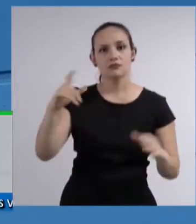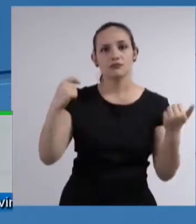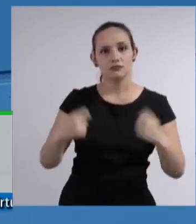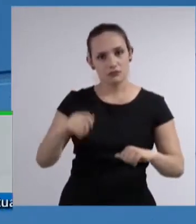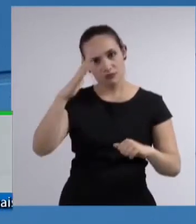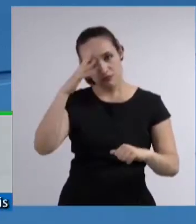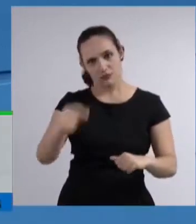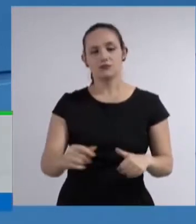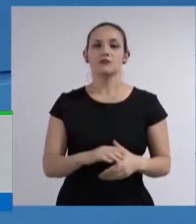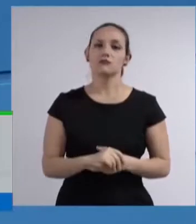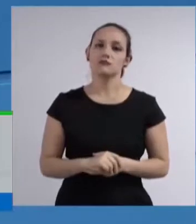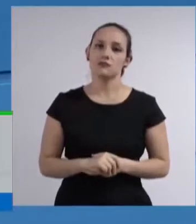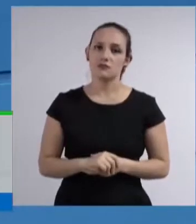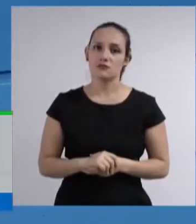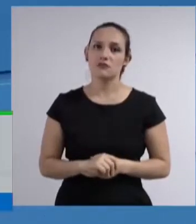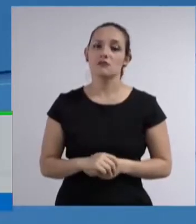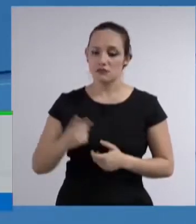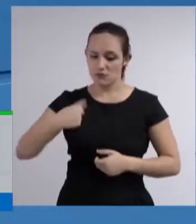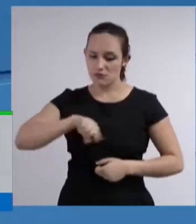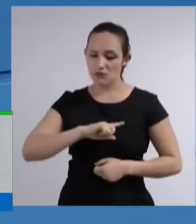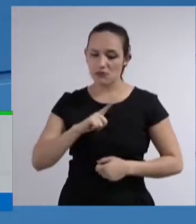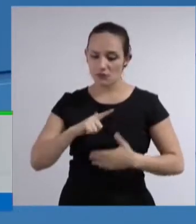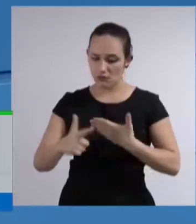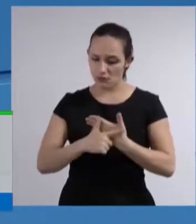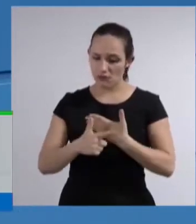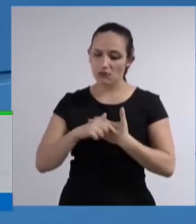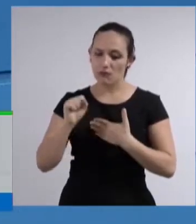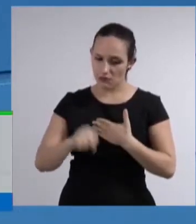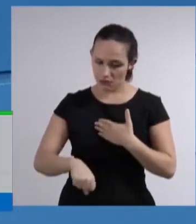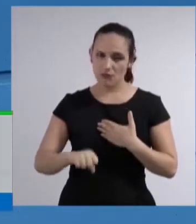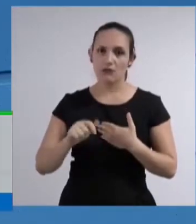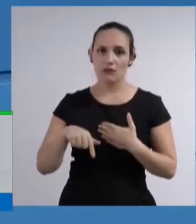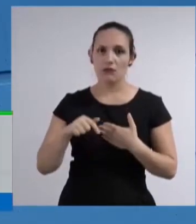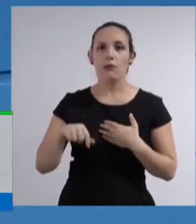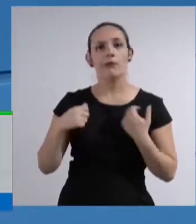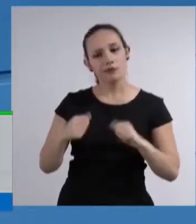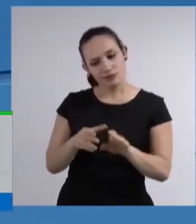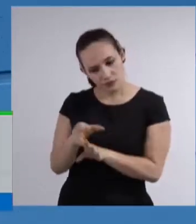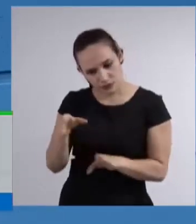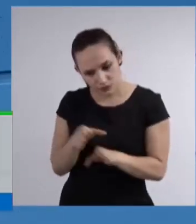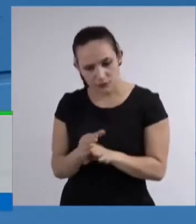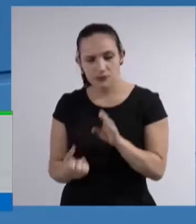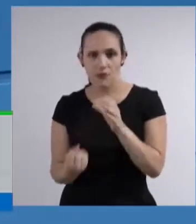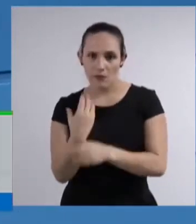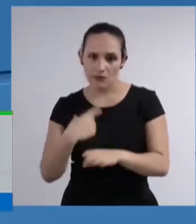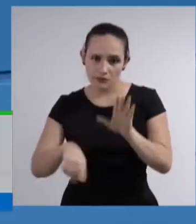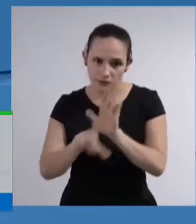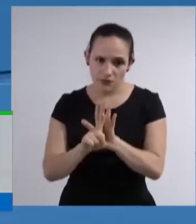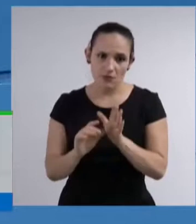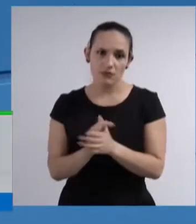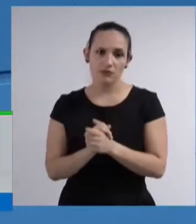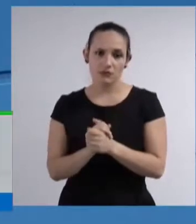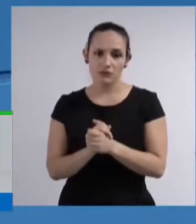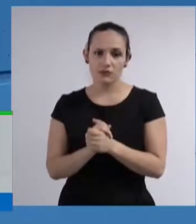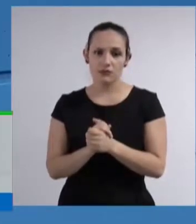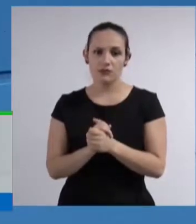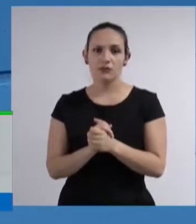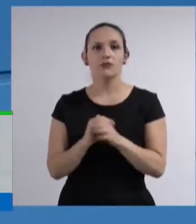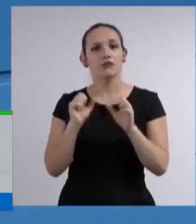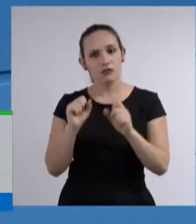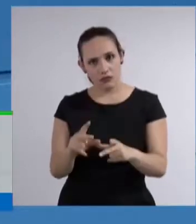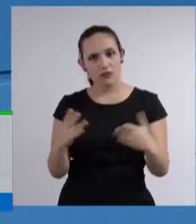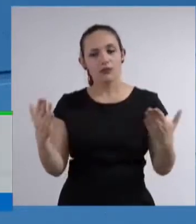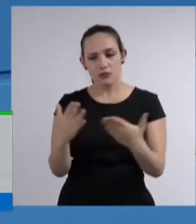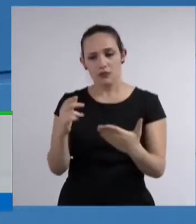e nós estamos aqui cumprindo com o nosso papel, dando caminhos, criamos a lei. Olha, desapropria, indeniza